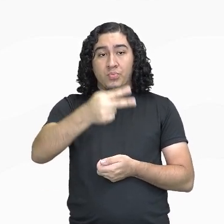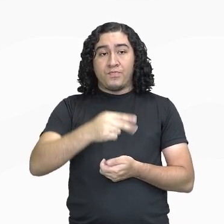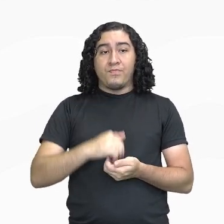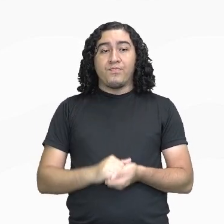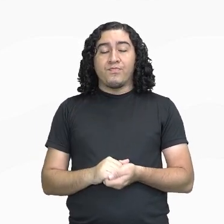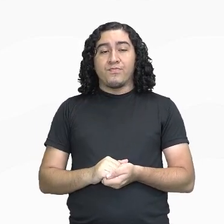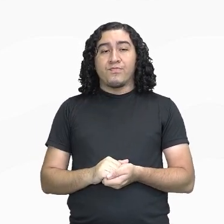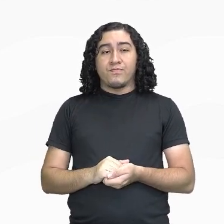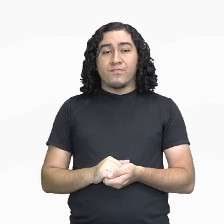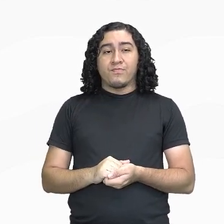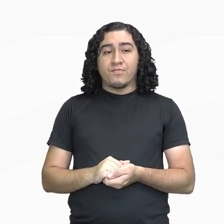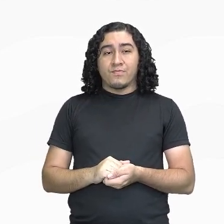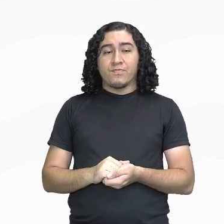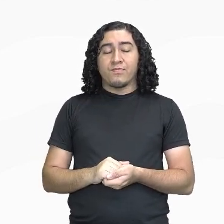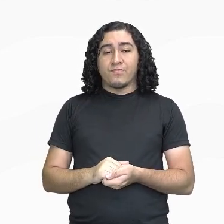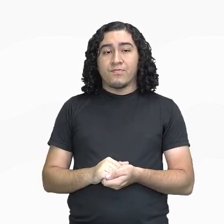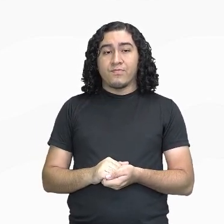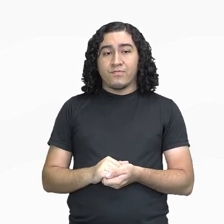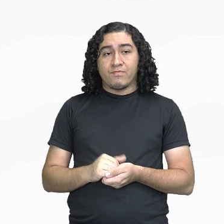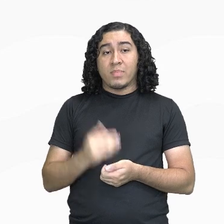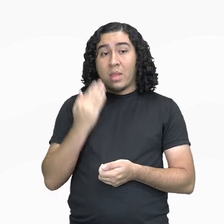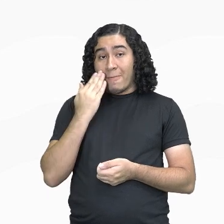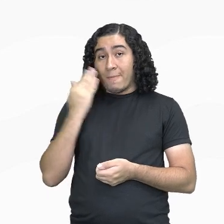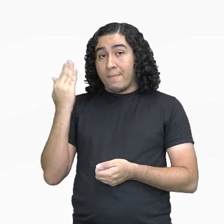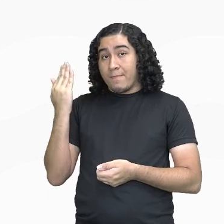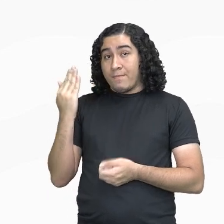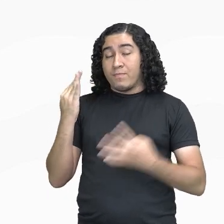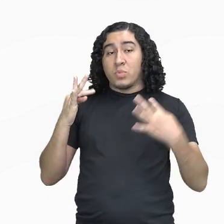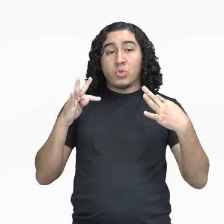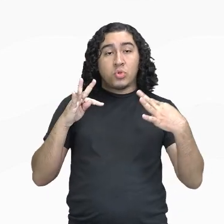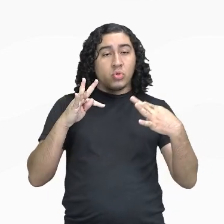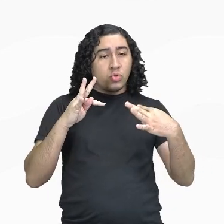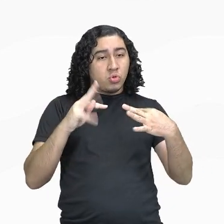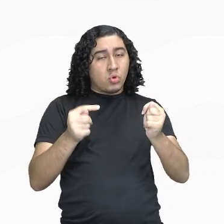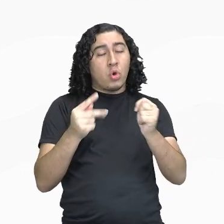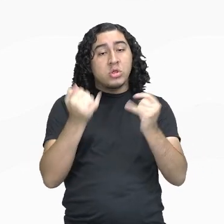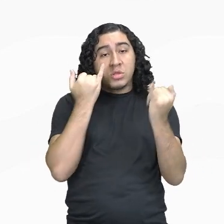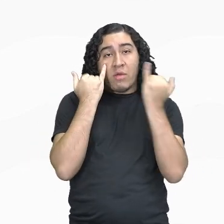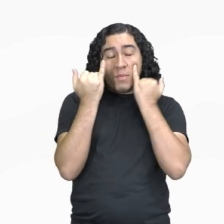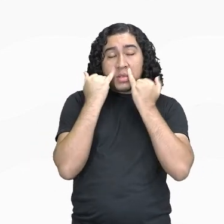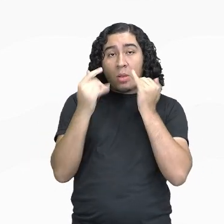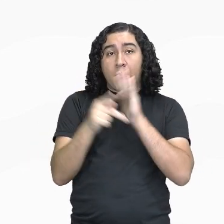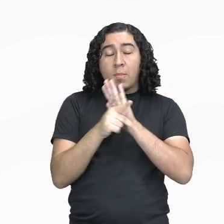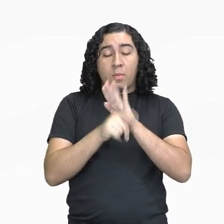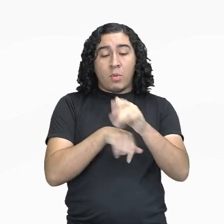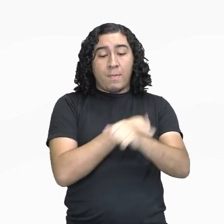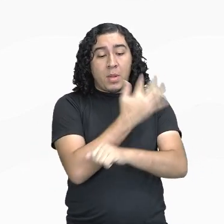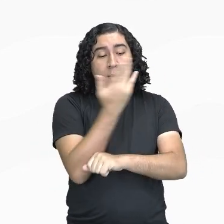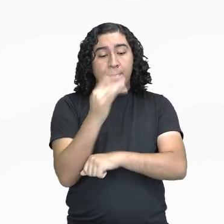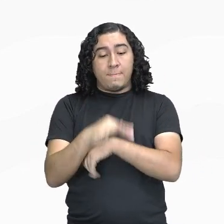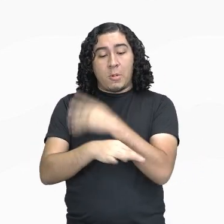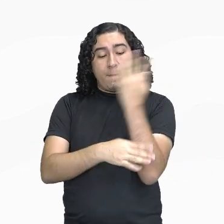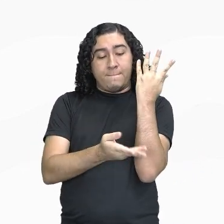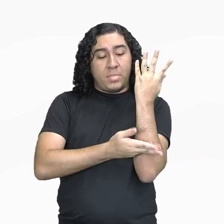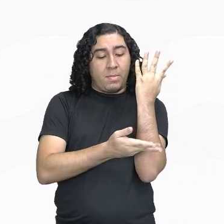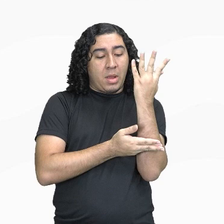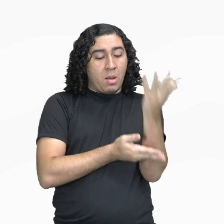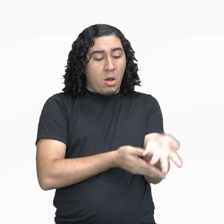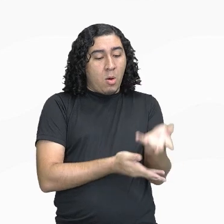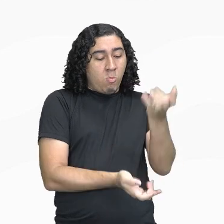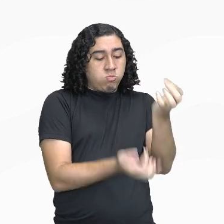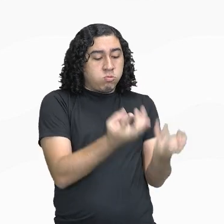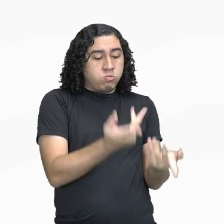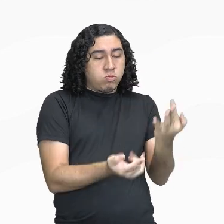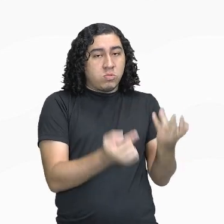aí. A gente tem aqui, ó, todos os dados de desmatamento de queimadas são reportados pelo Brasil